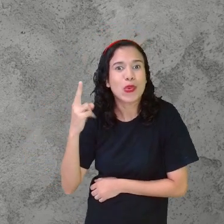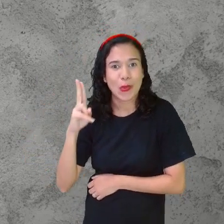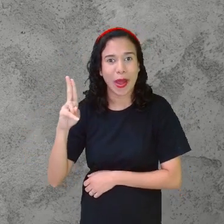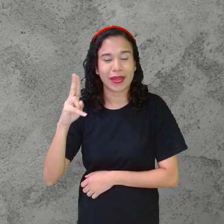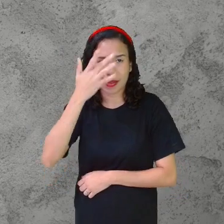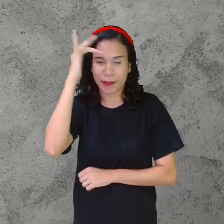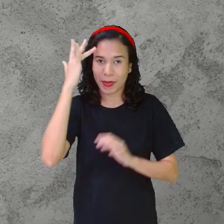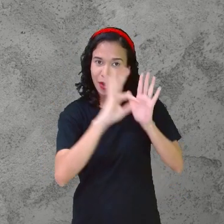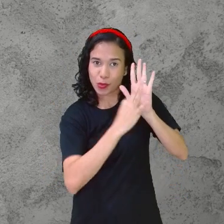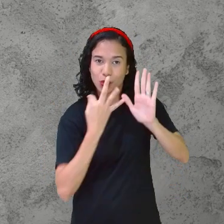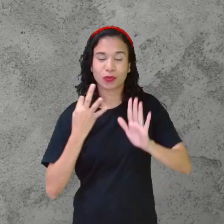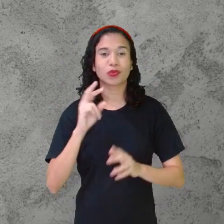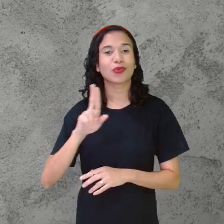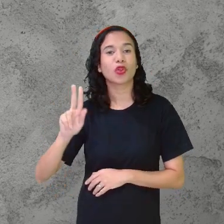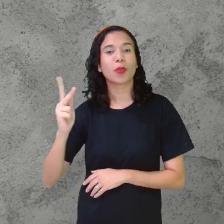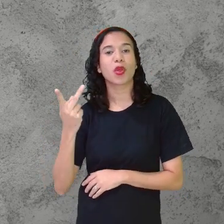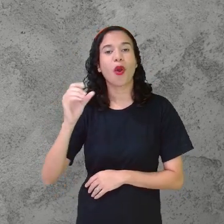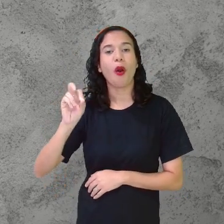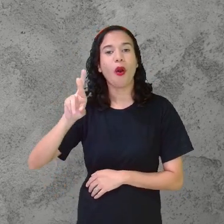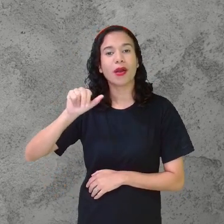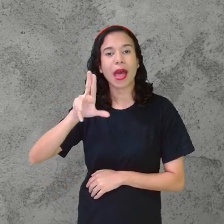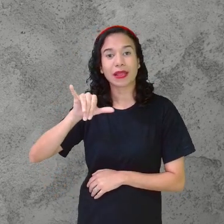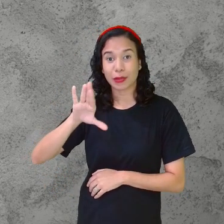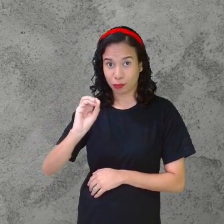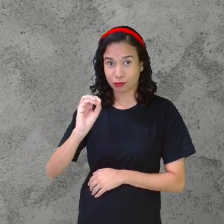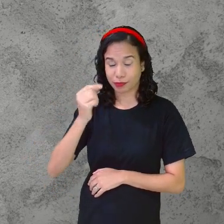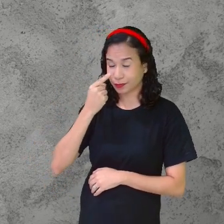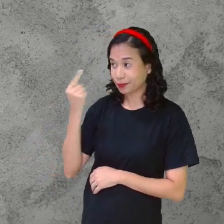quem escreveu esse conto foi Horácio Quiroga.